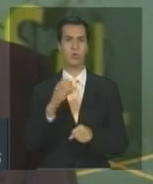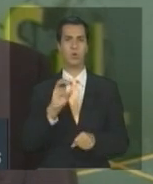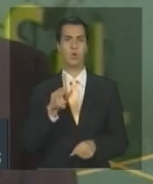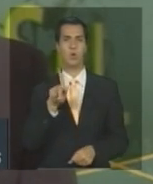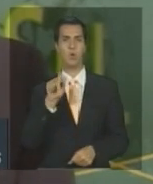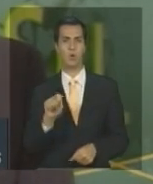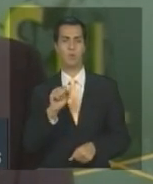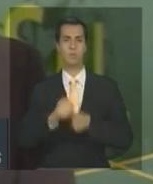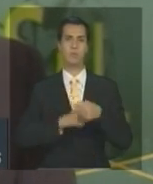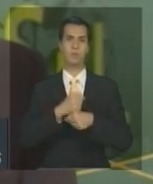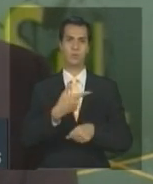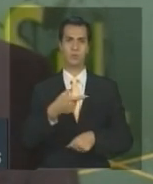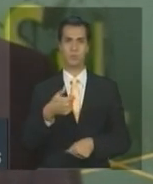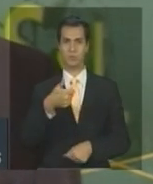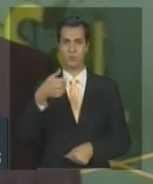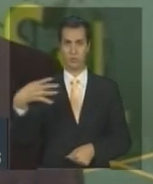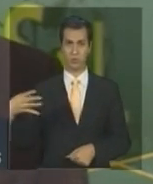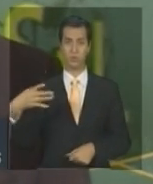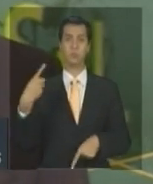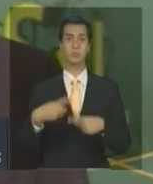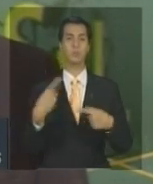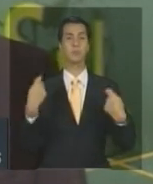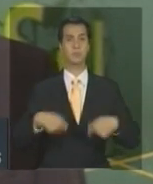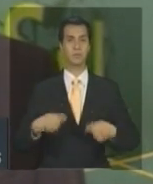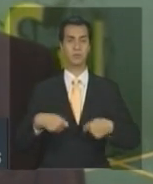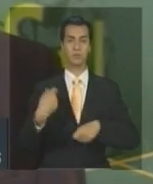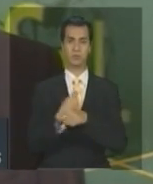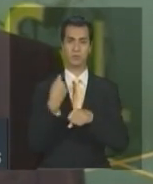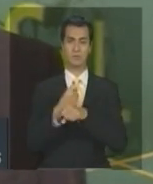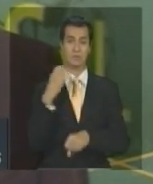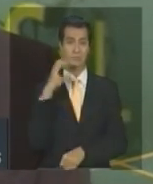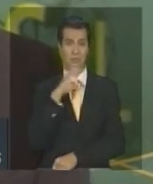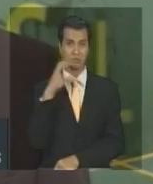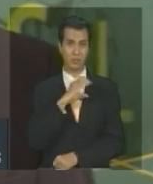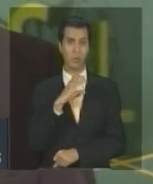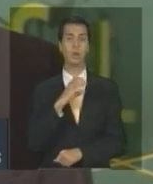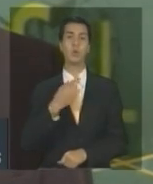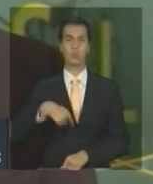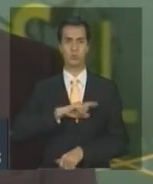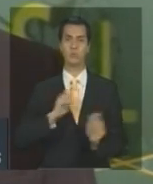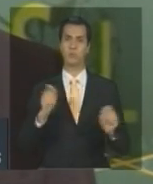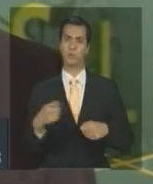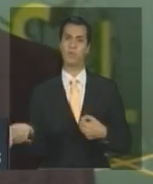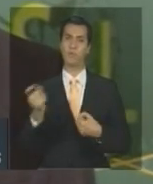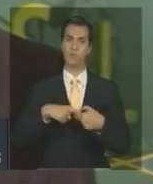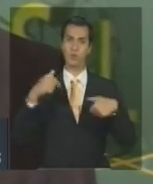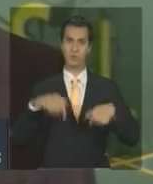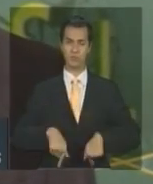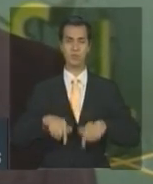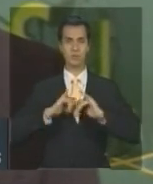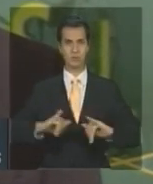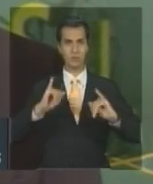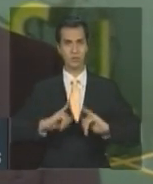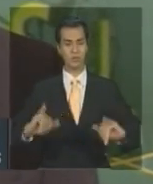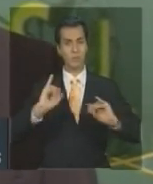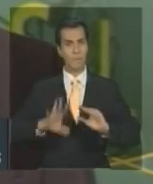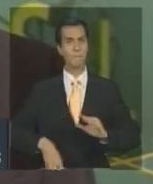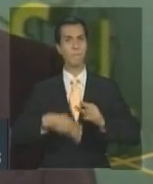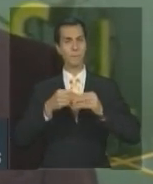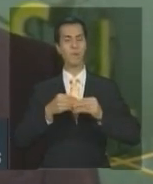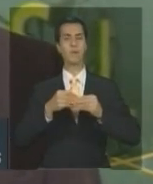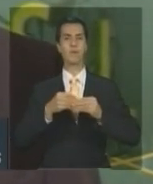de 2014, para que essas obras tenham mais celeridade. Nós podemos voltar a qualquer momento durante a programação, tendo